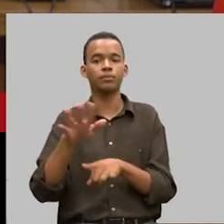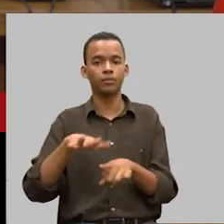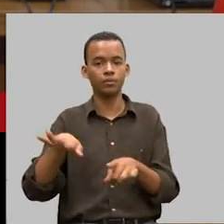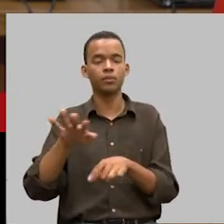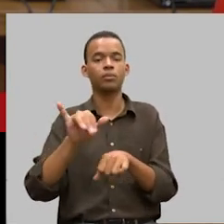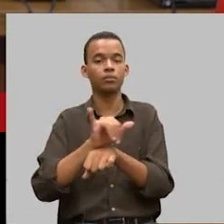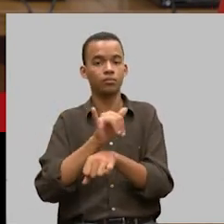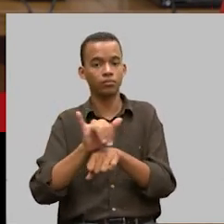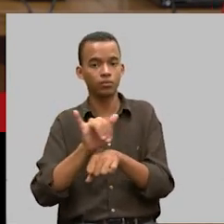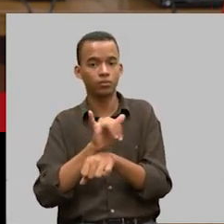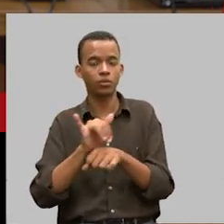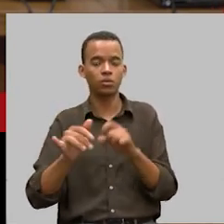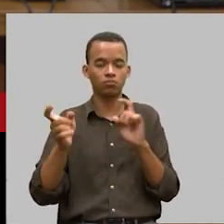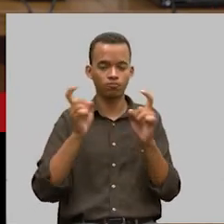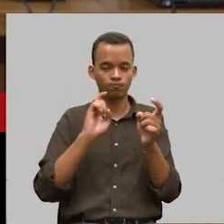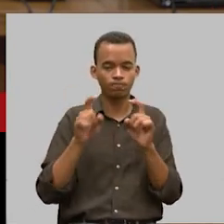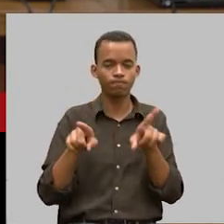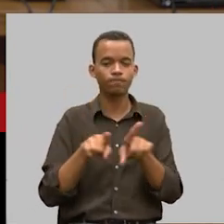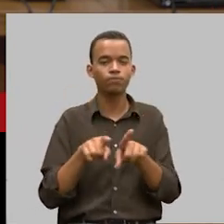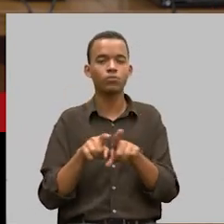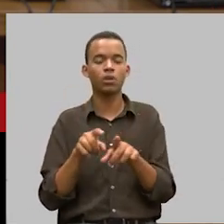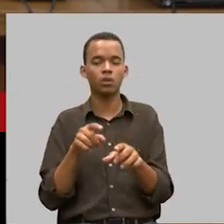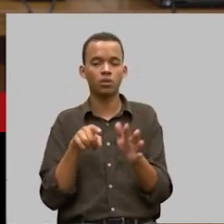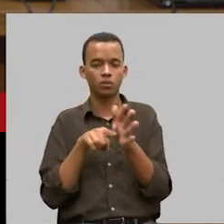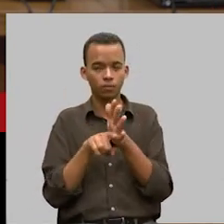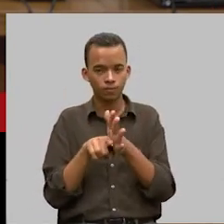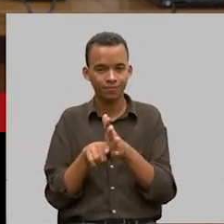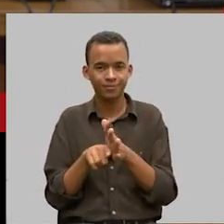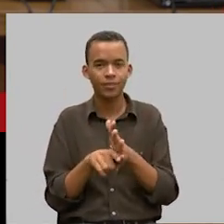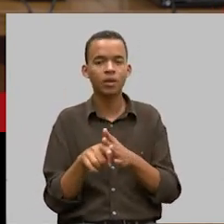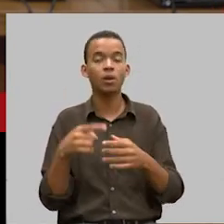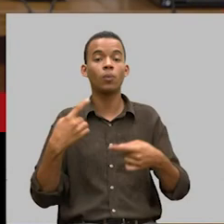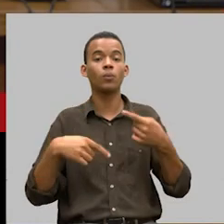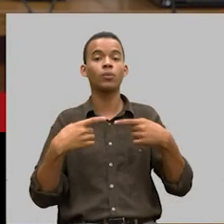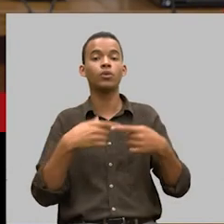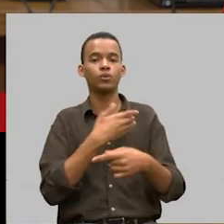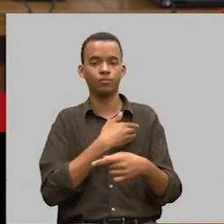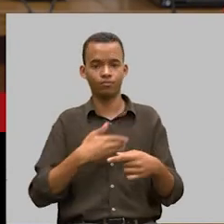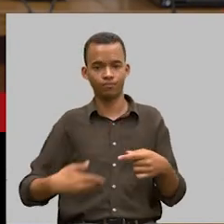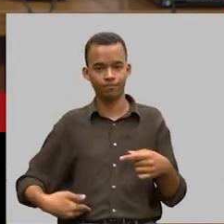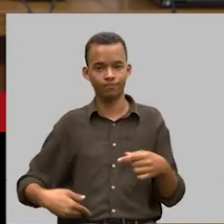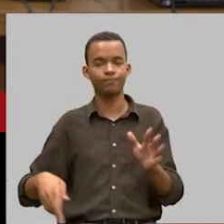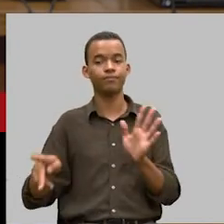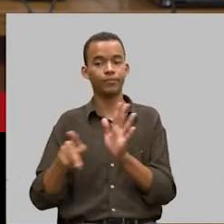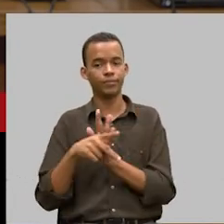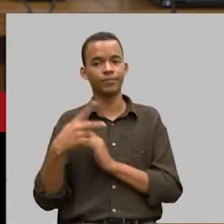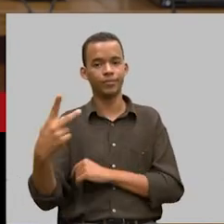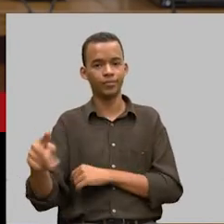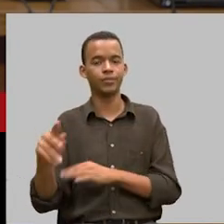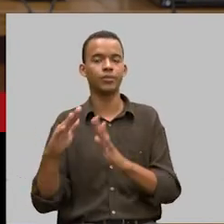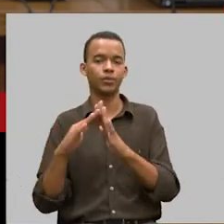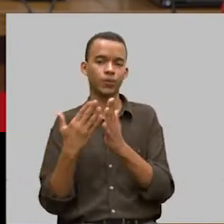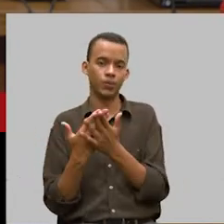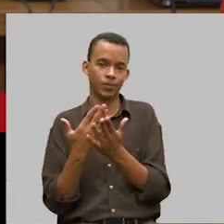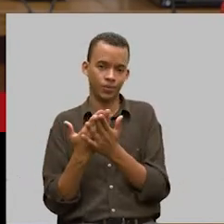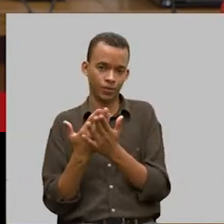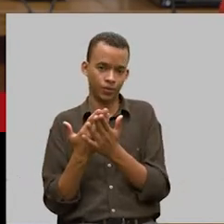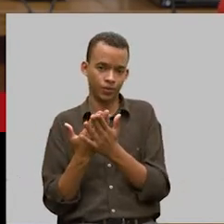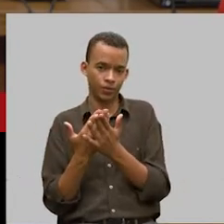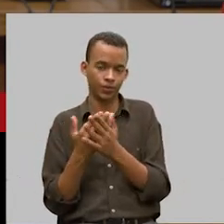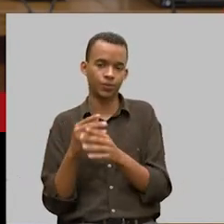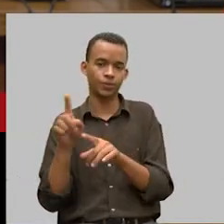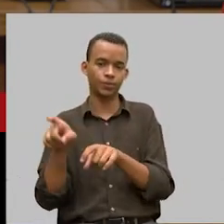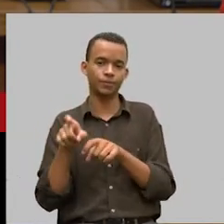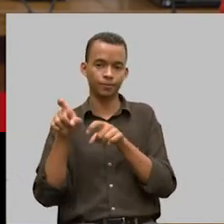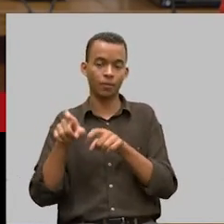planejamento e monitoramento das políticas públicas de Educação do campo Além disso eu acredito que a demanda dos